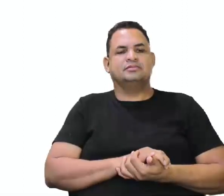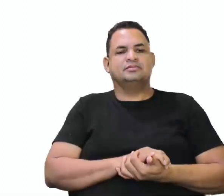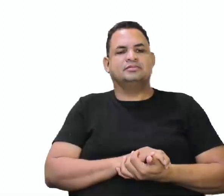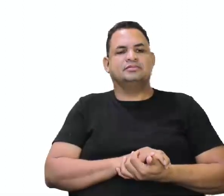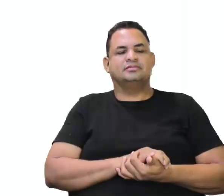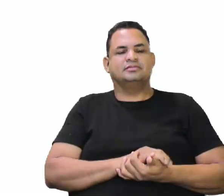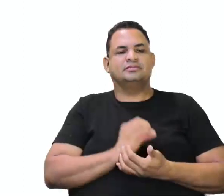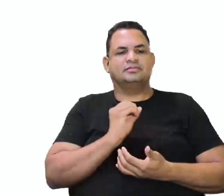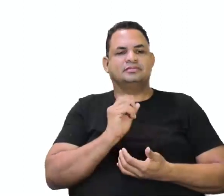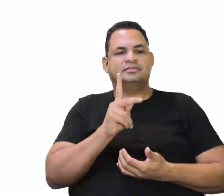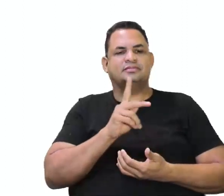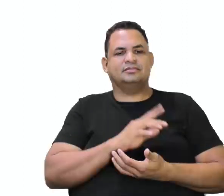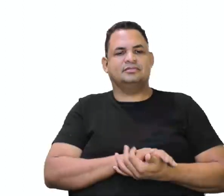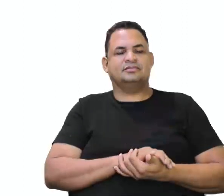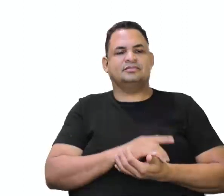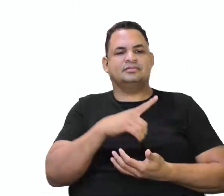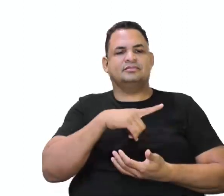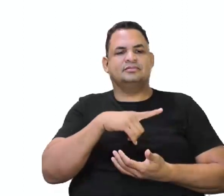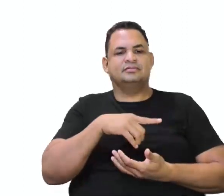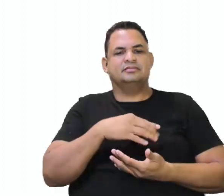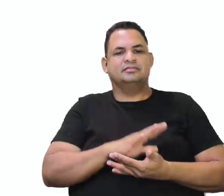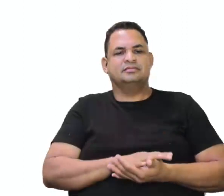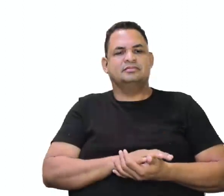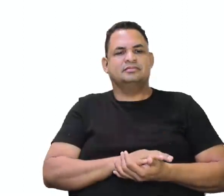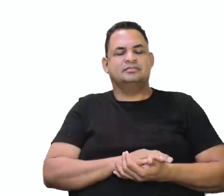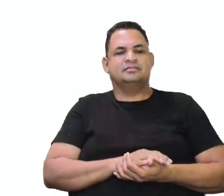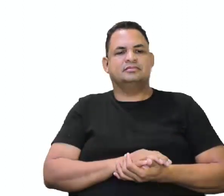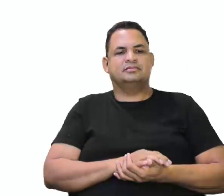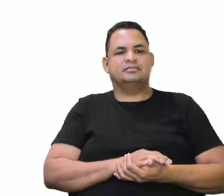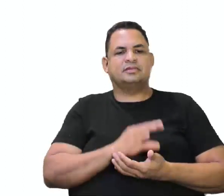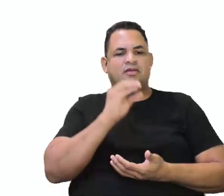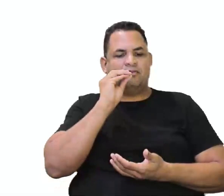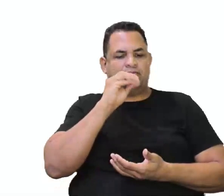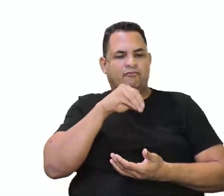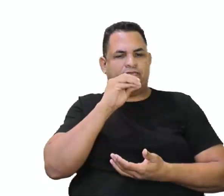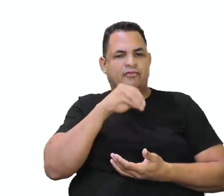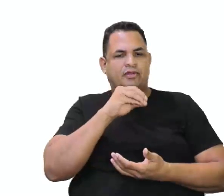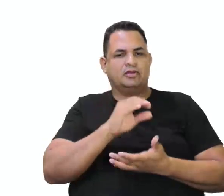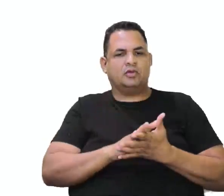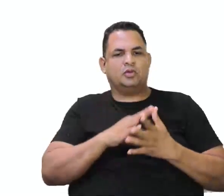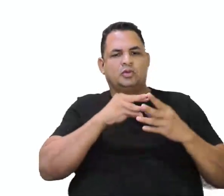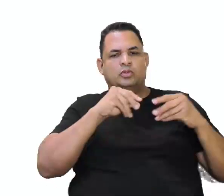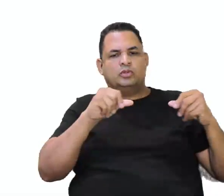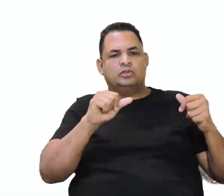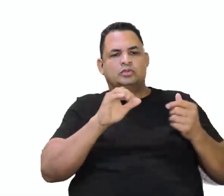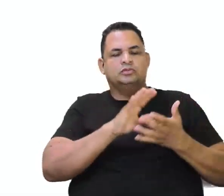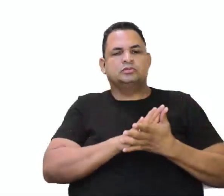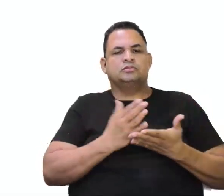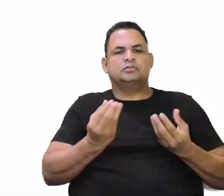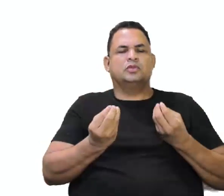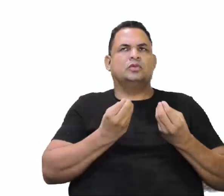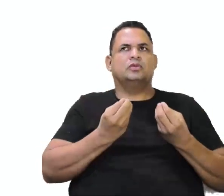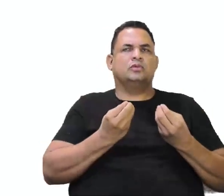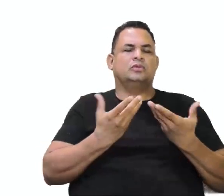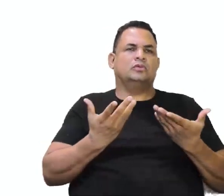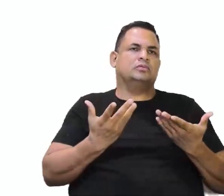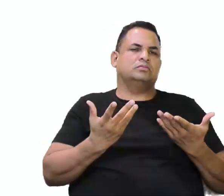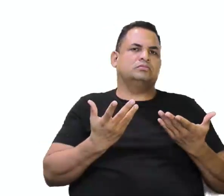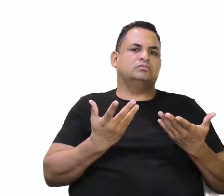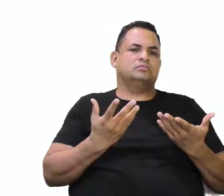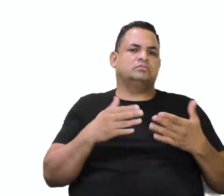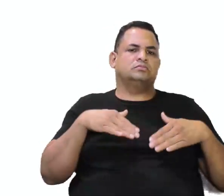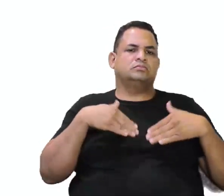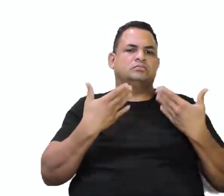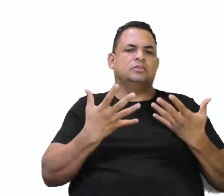você. Ok. Então você tem, empobrecimento do solo. Como assim, professora?